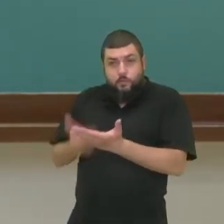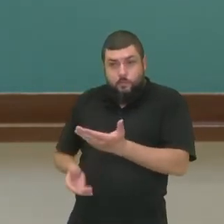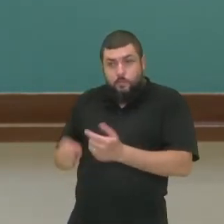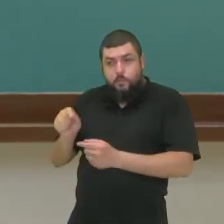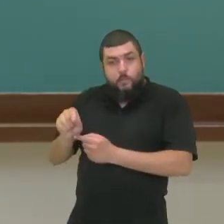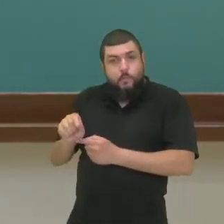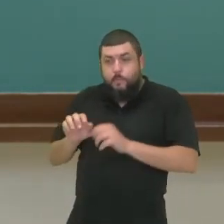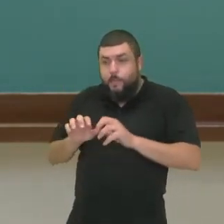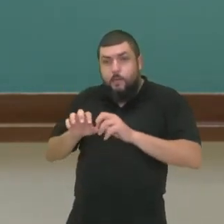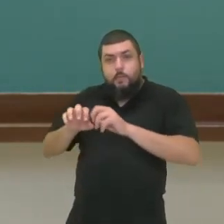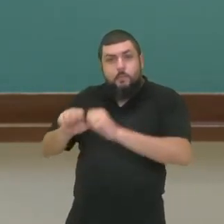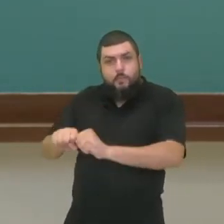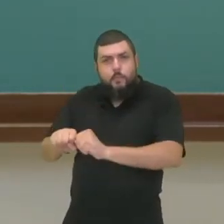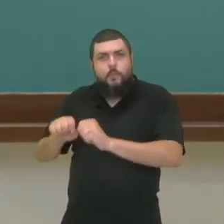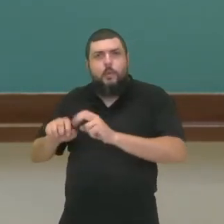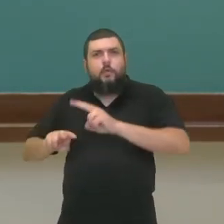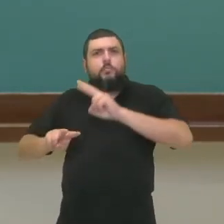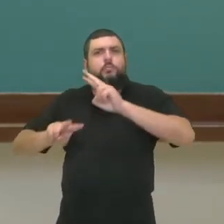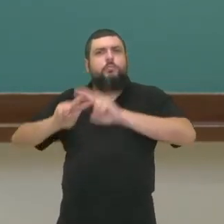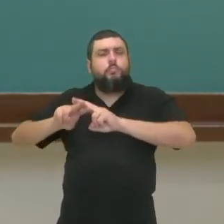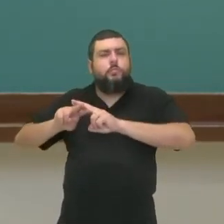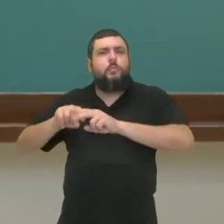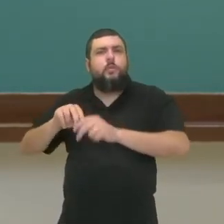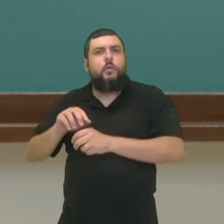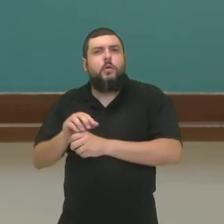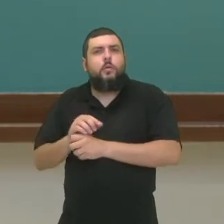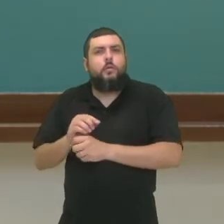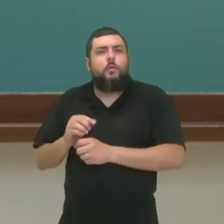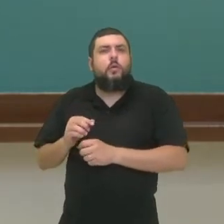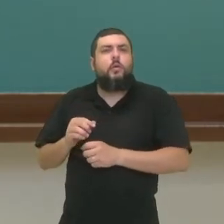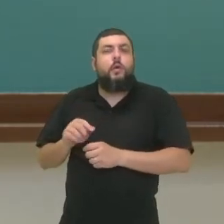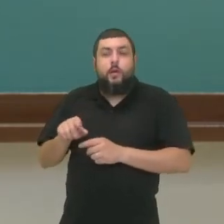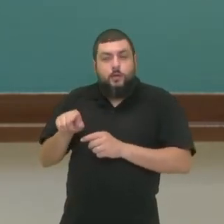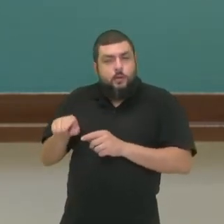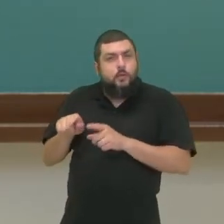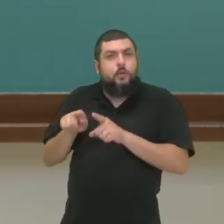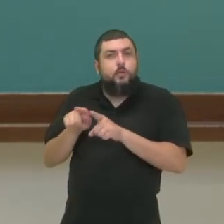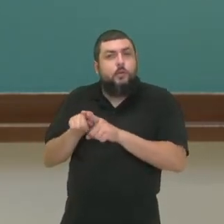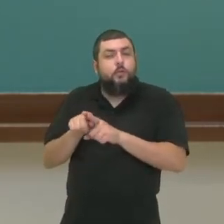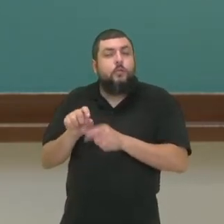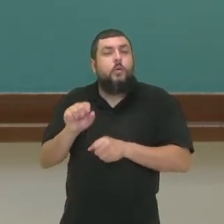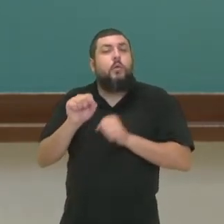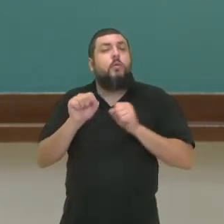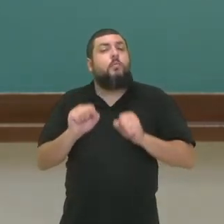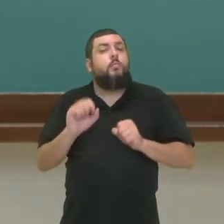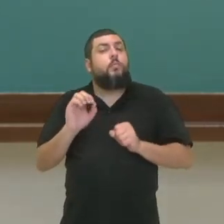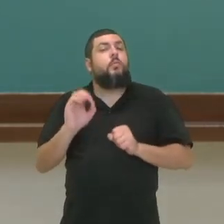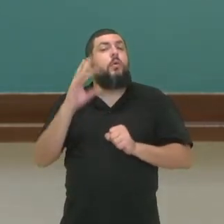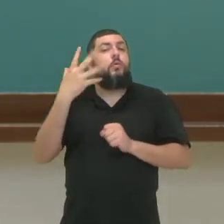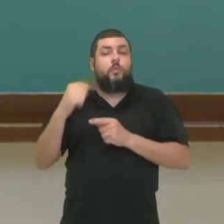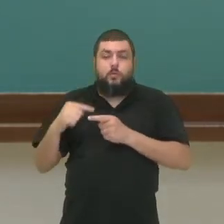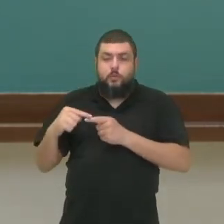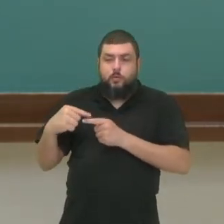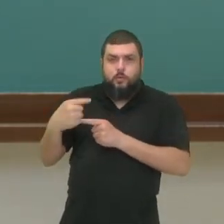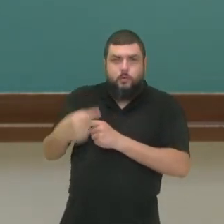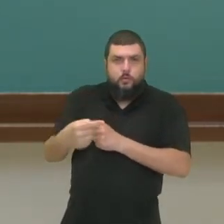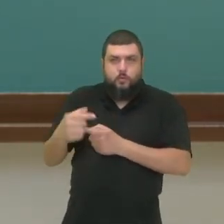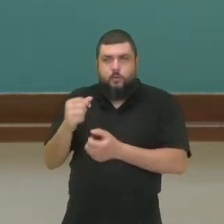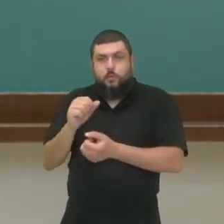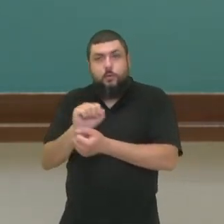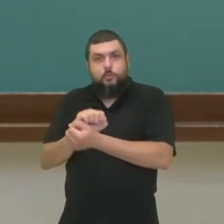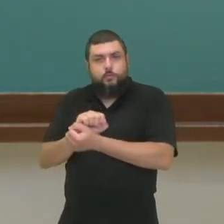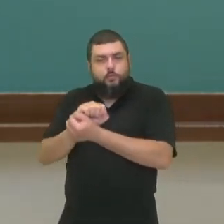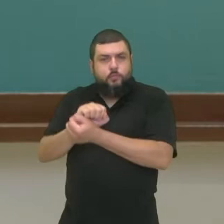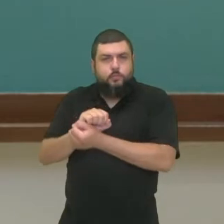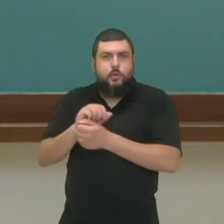cativas, prisioneiras de guerra, então se tornavam prisioneiras de guerra. Também poderiam acontecer escravidão, dependendo em que momento, em que